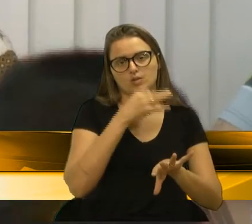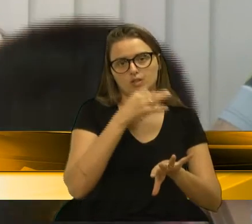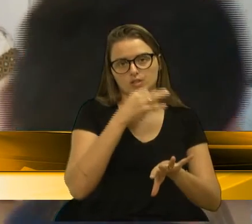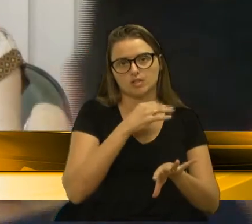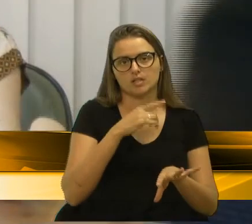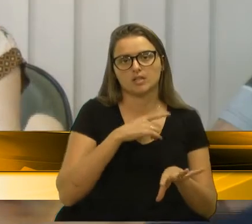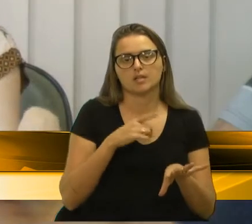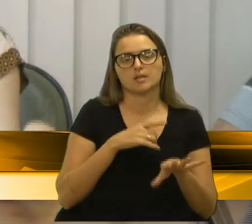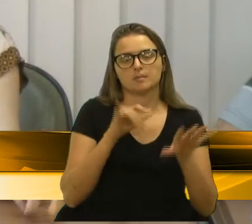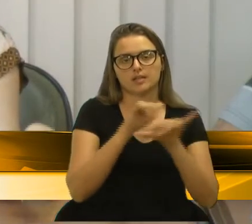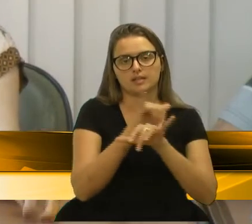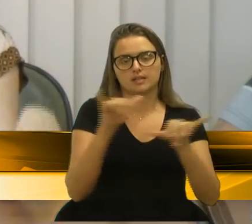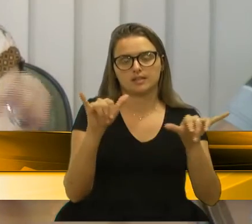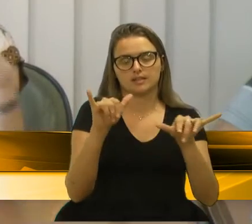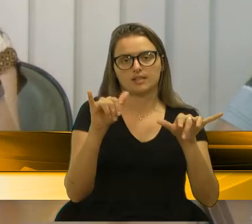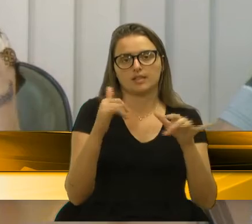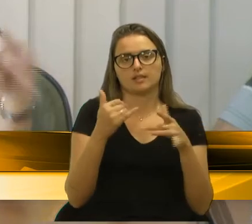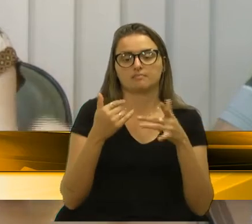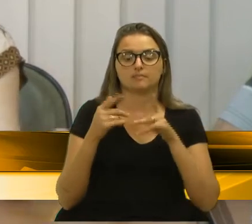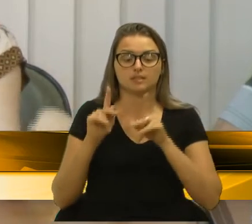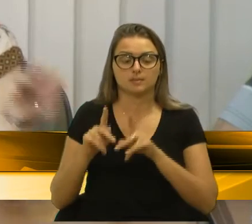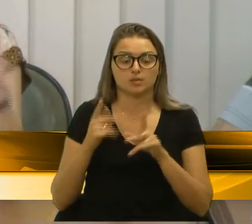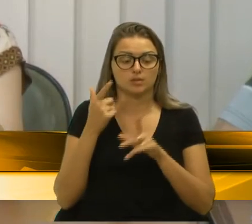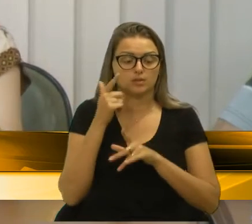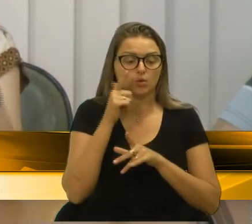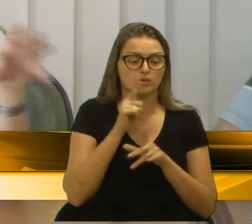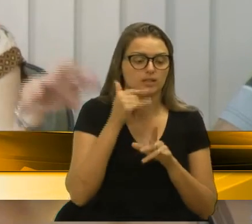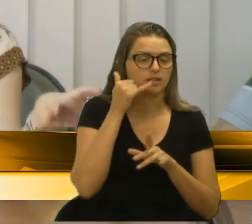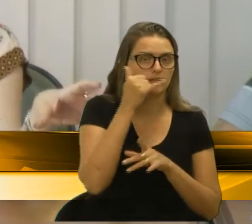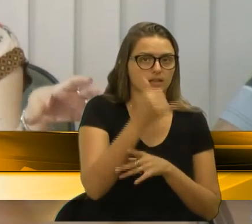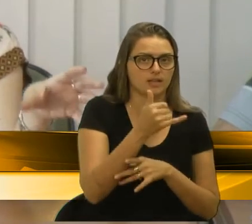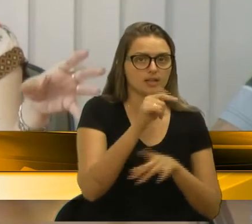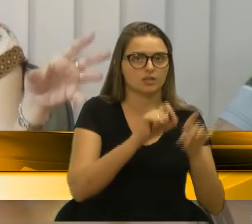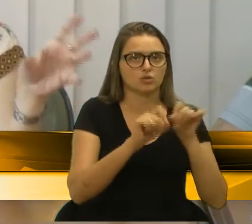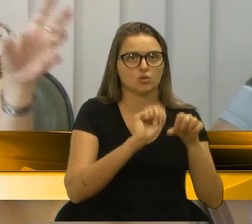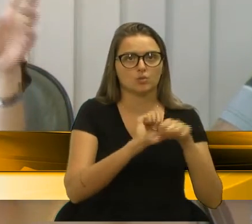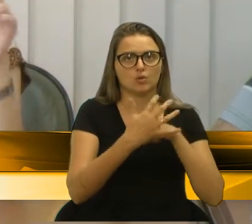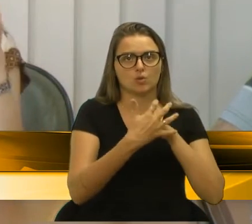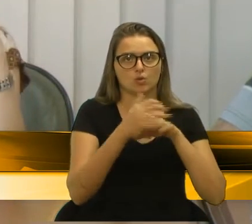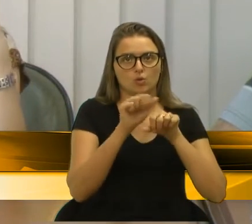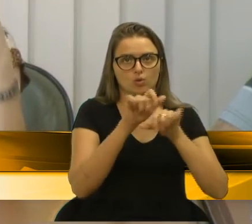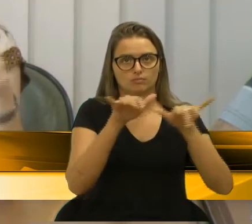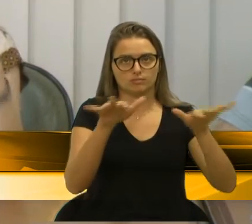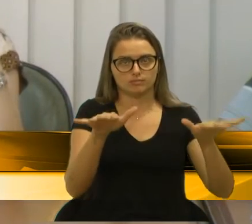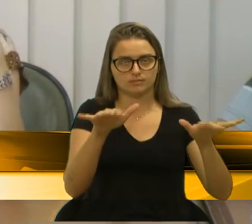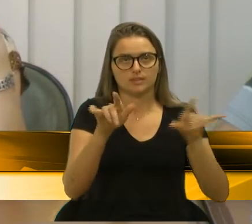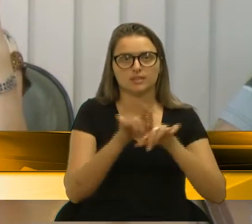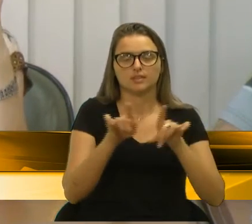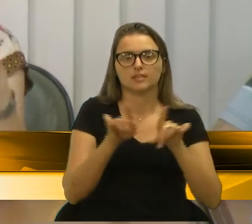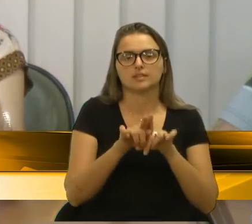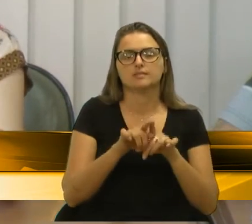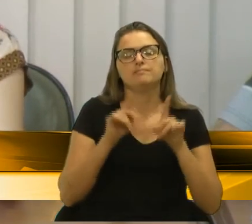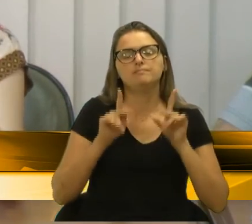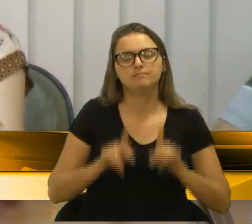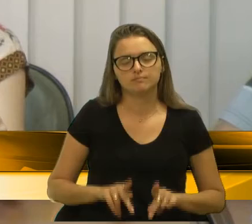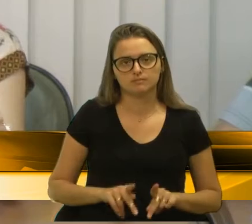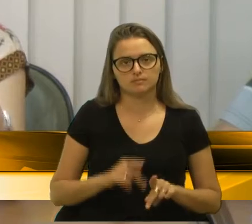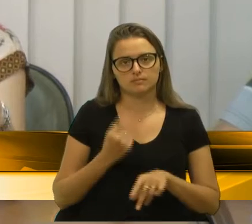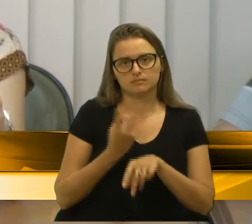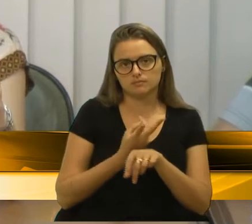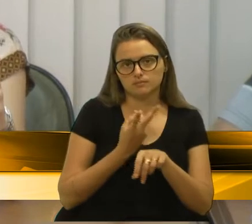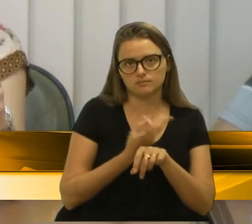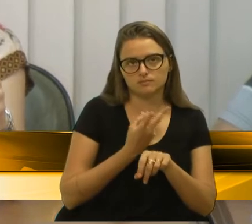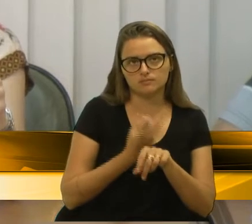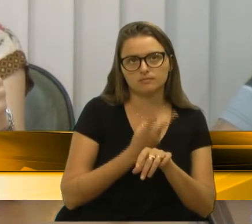fonte de procura de informações sobre o coronavírus, também focando que as pessoas principalmente procurem isso